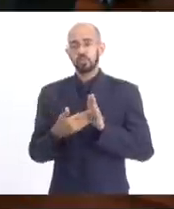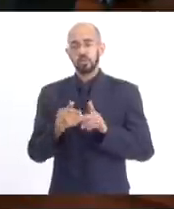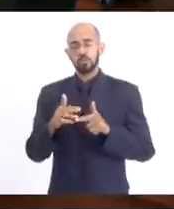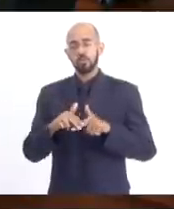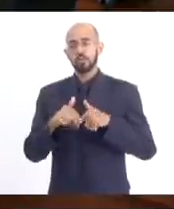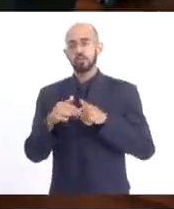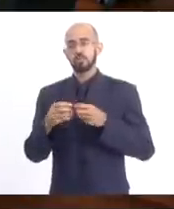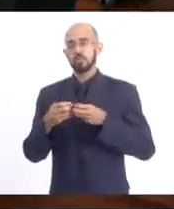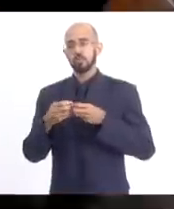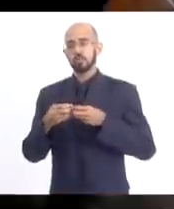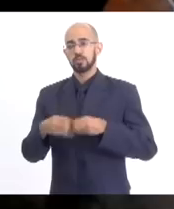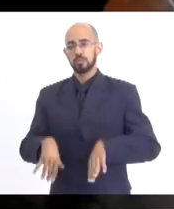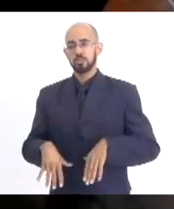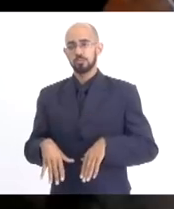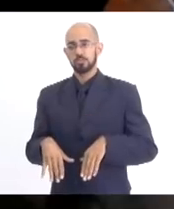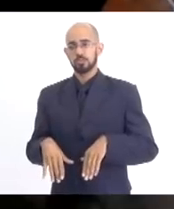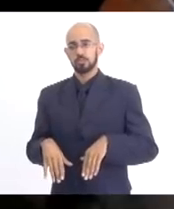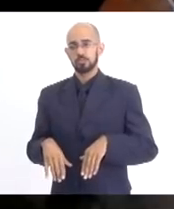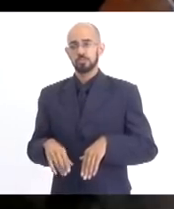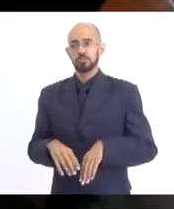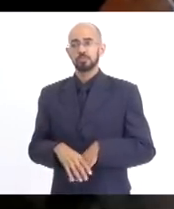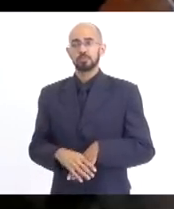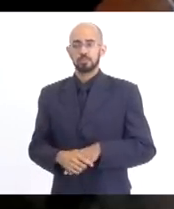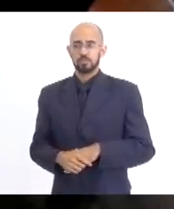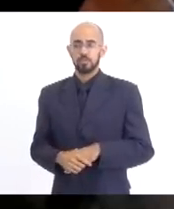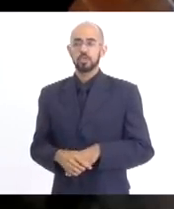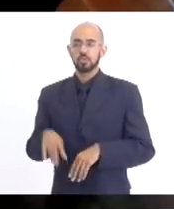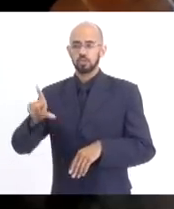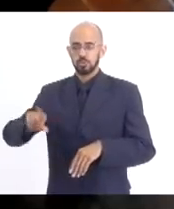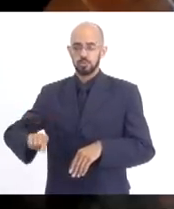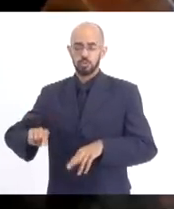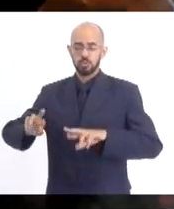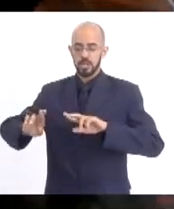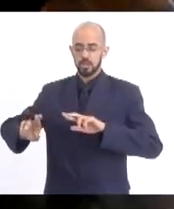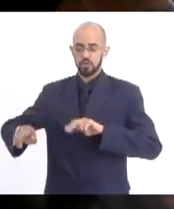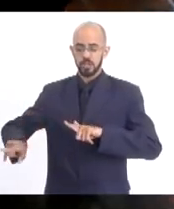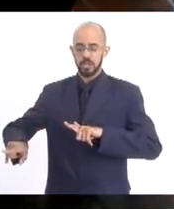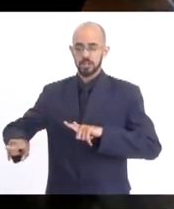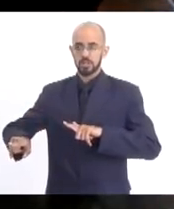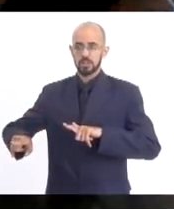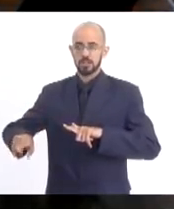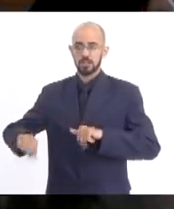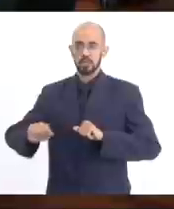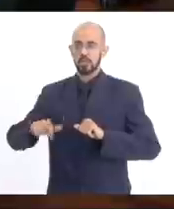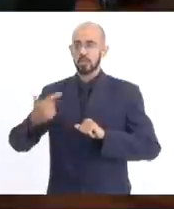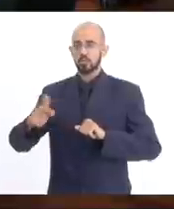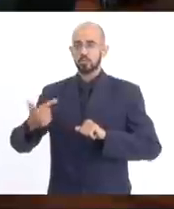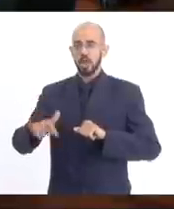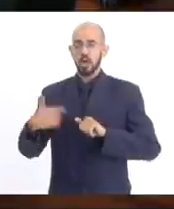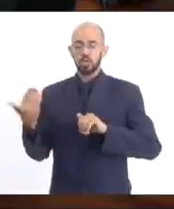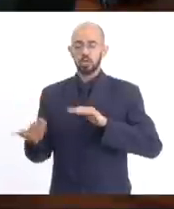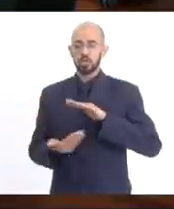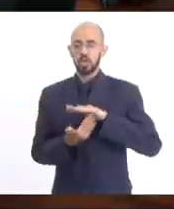compensação. Isso aí. E diminui a diferença. Exatamente. Não há integralidade. Por isso eles estão fazendo a